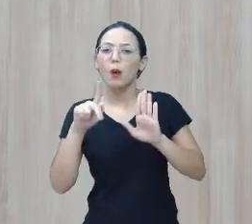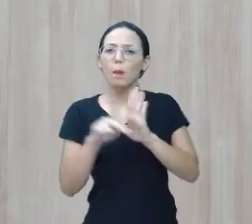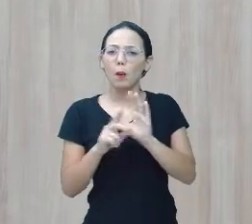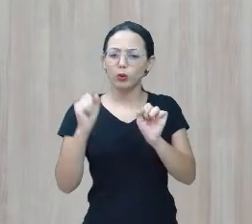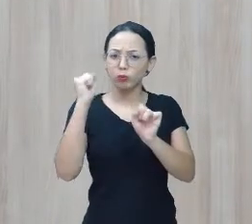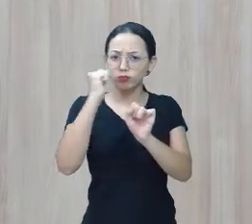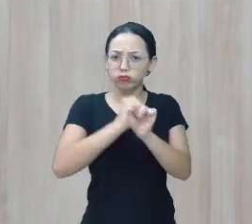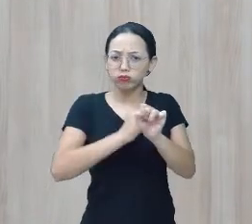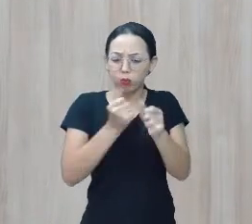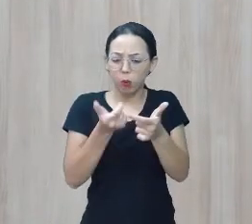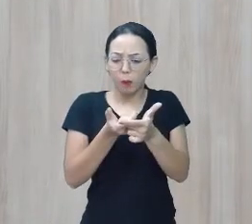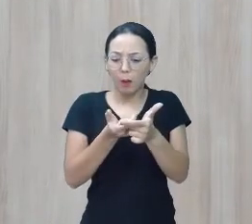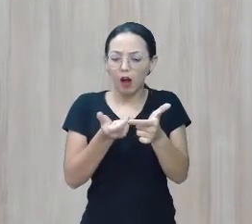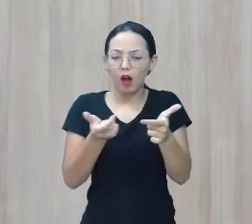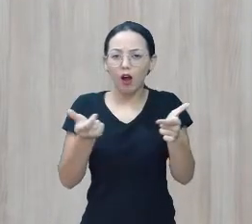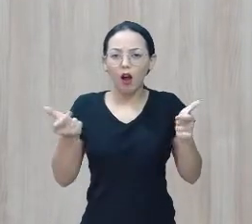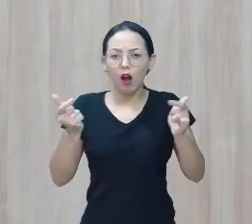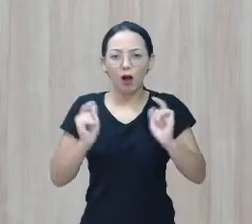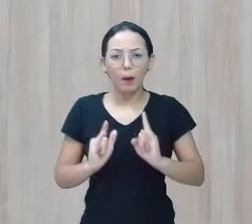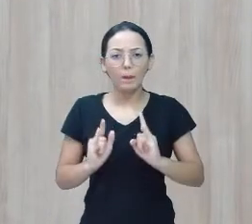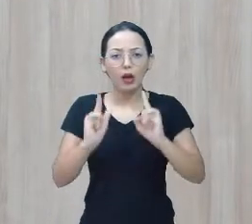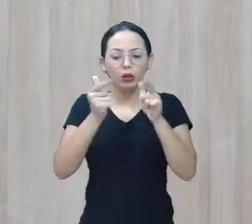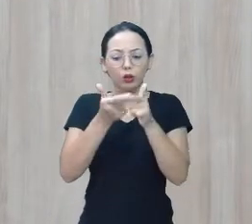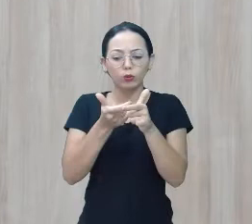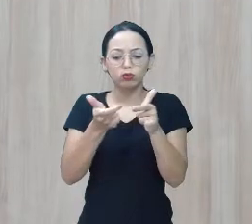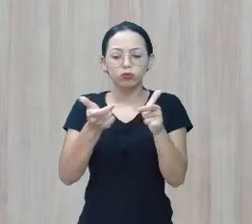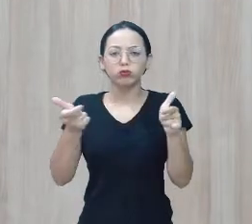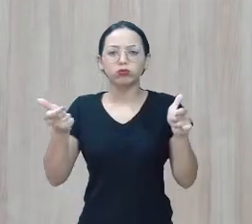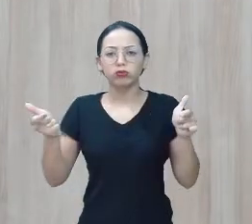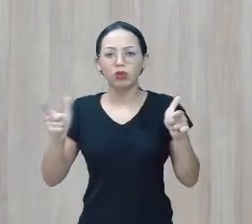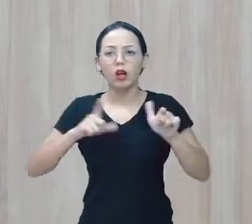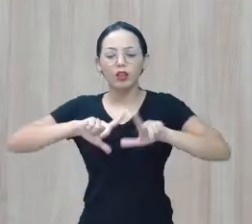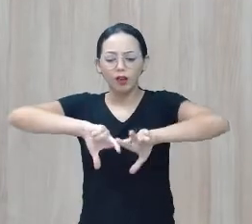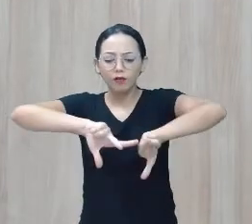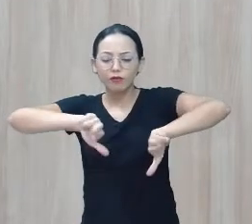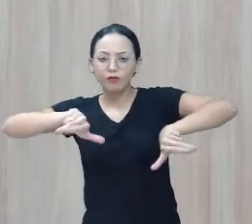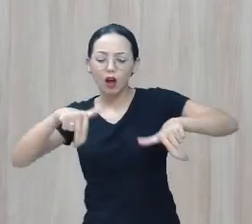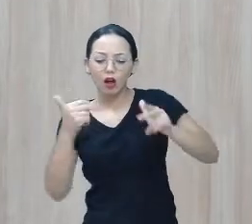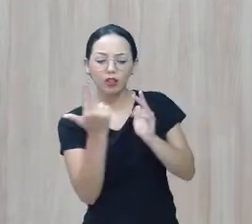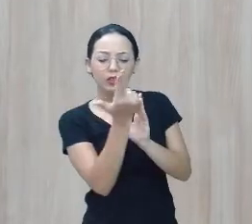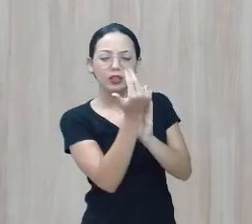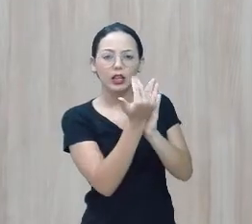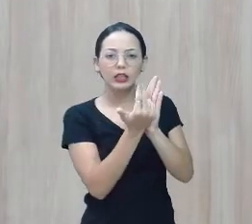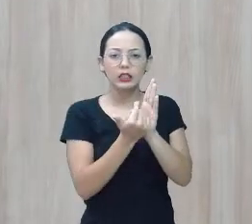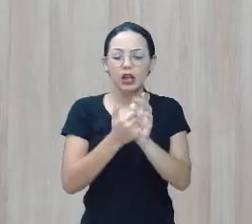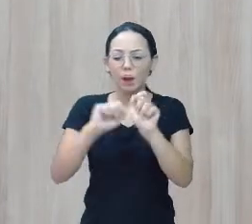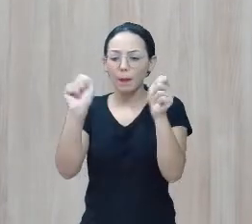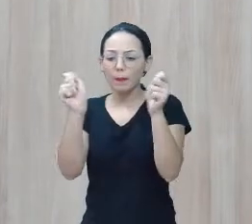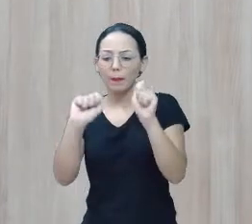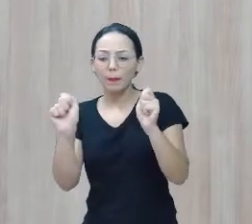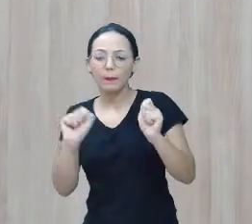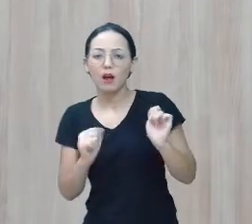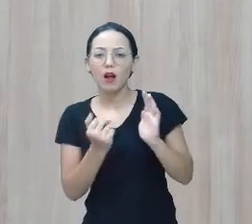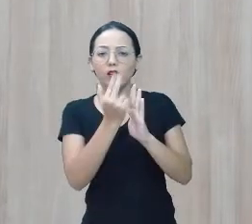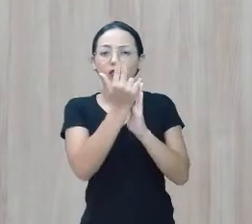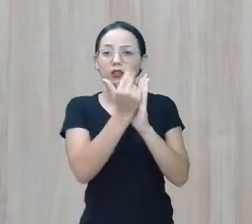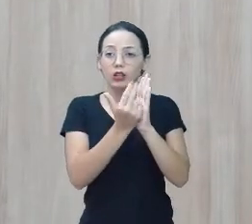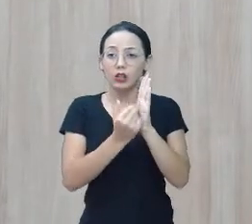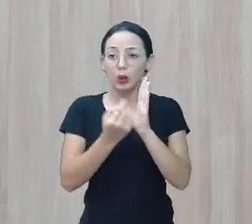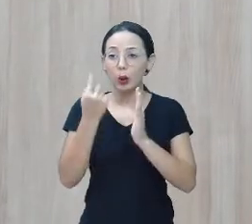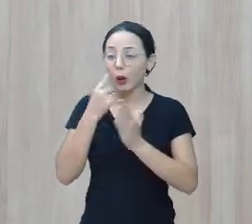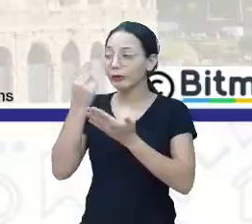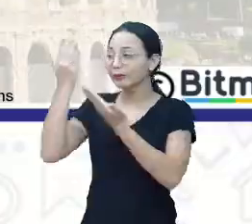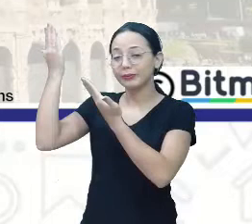grande e nesse Arco de Tito existem vários desenhos, várias esculturas, e essa daqui é uma